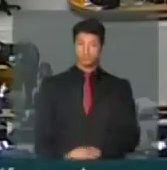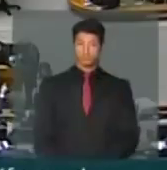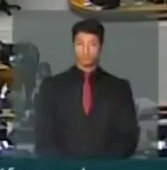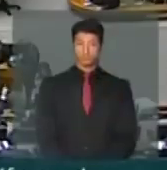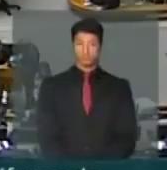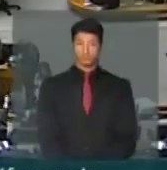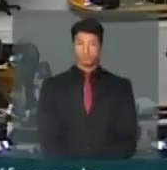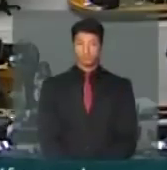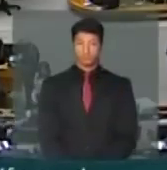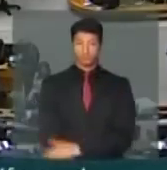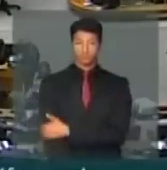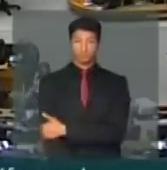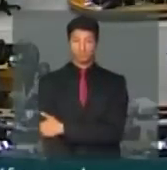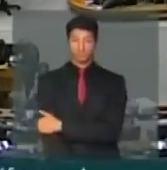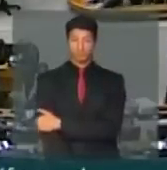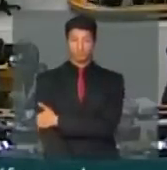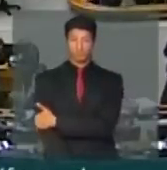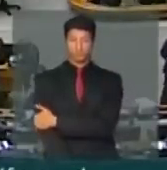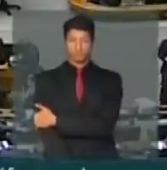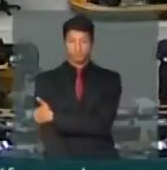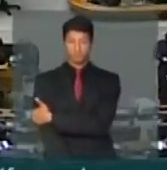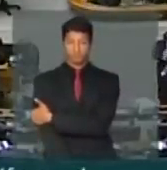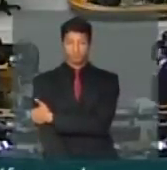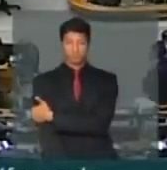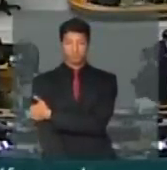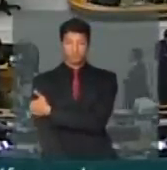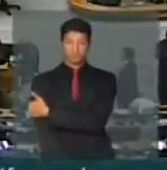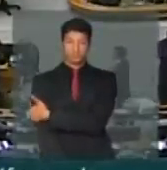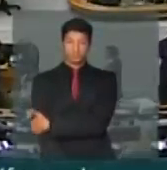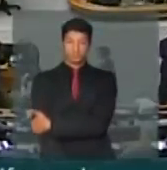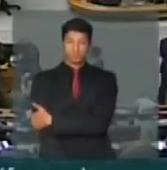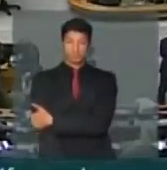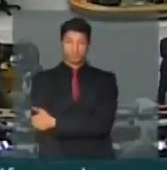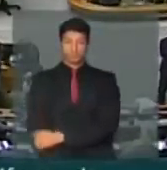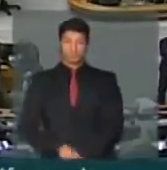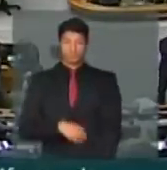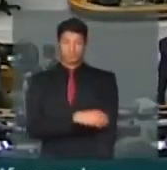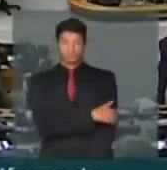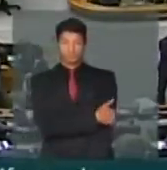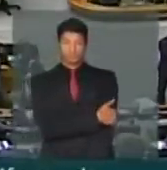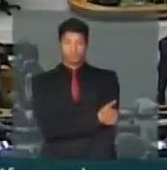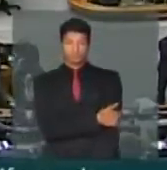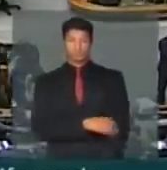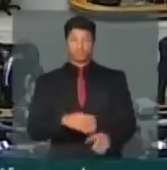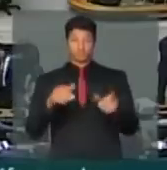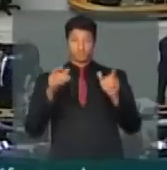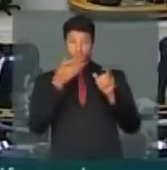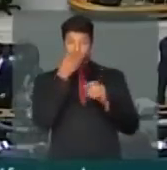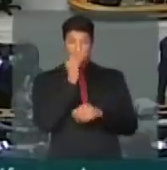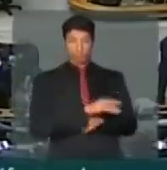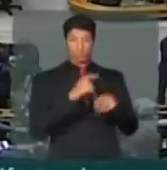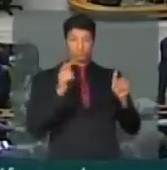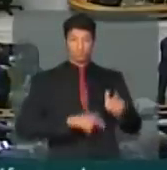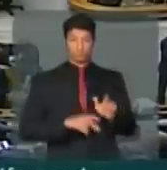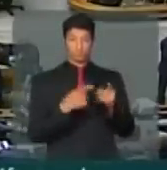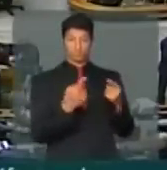Agora, deputado Raul, perdão, Flavinho, depois eu te chamo. Senhor presidente, para não abandonar o lugar aqui da